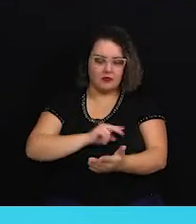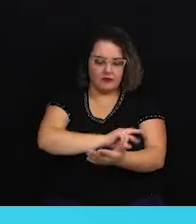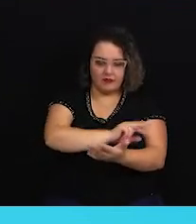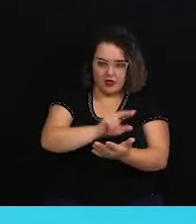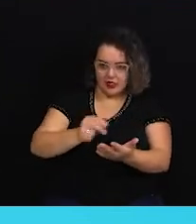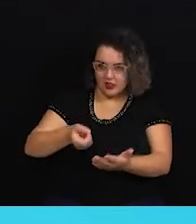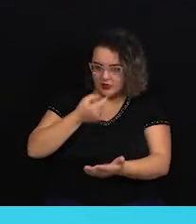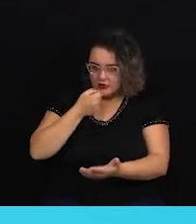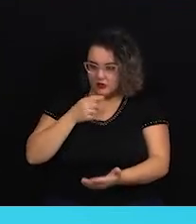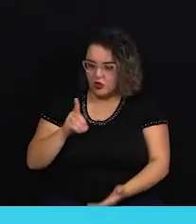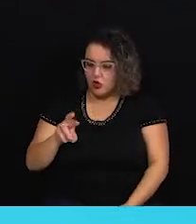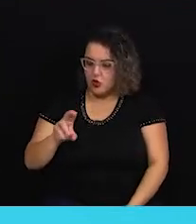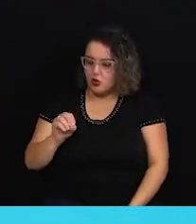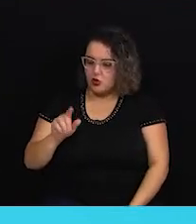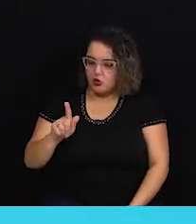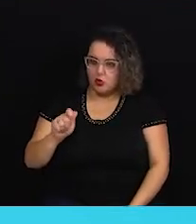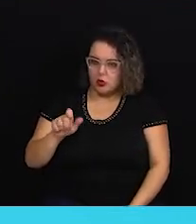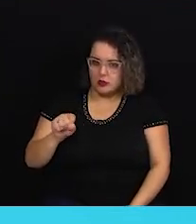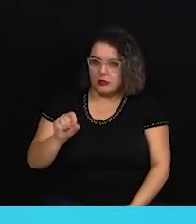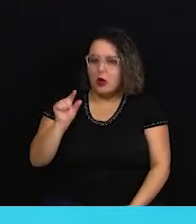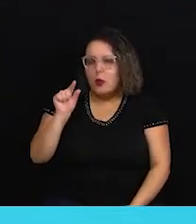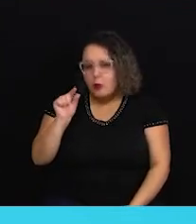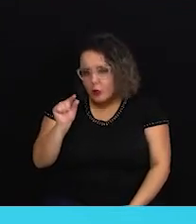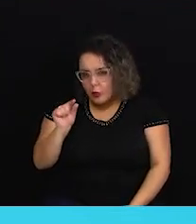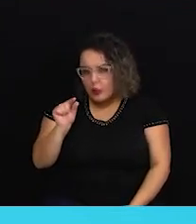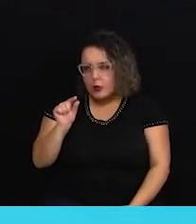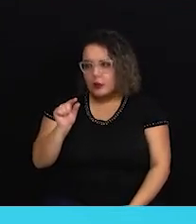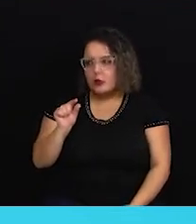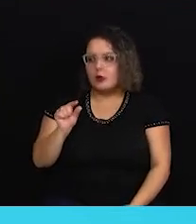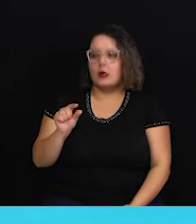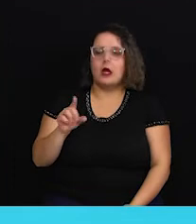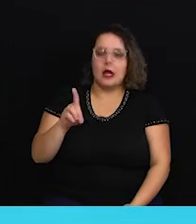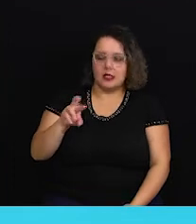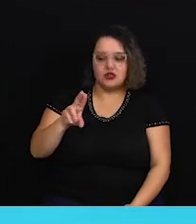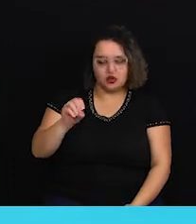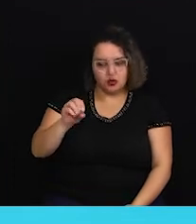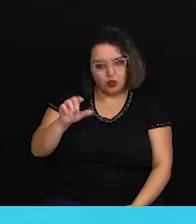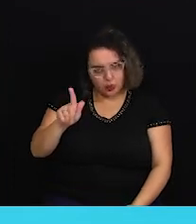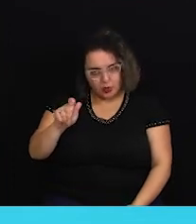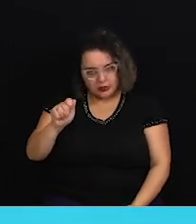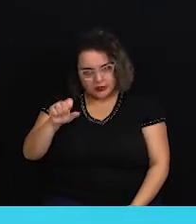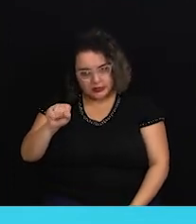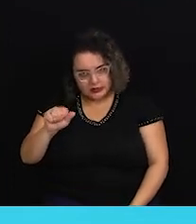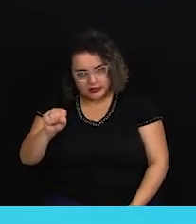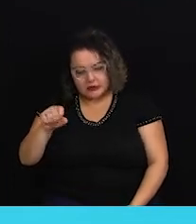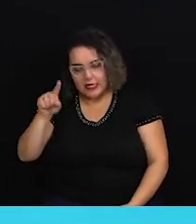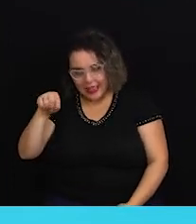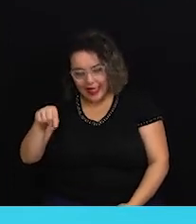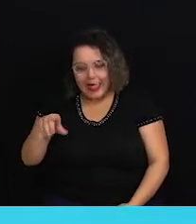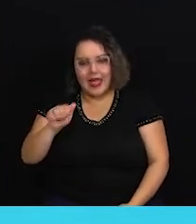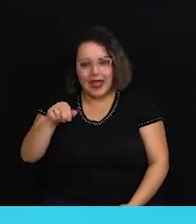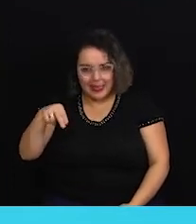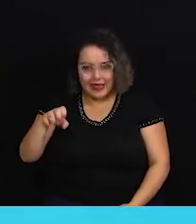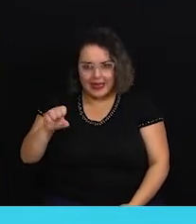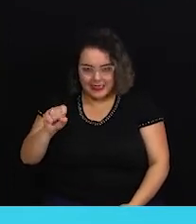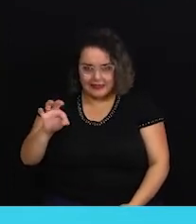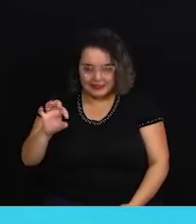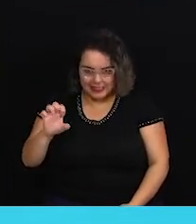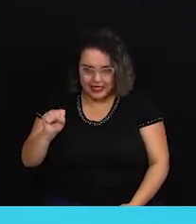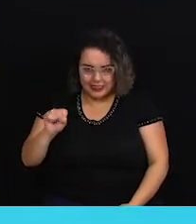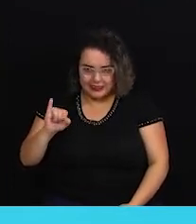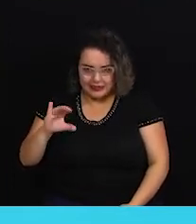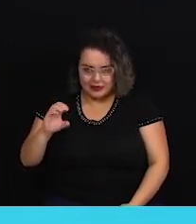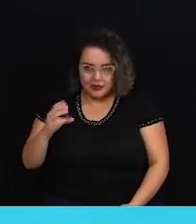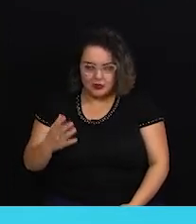de drogas em doses menores, drogas que eu falo são anestésicos, né? Em doses menores, para ter o efeito sem